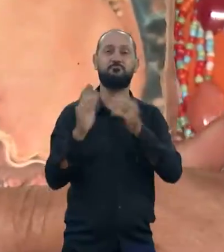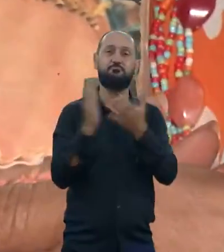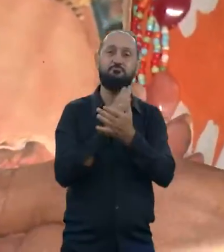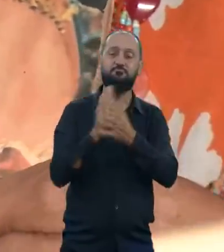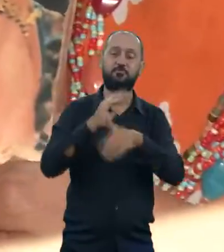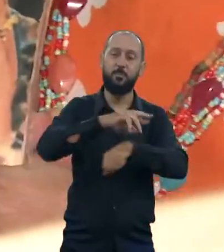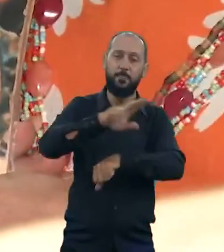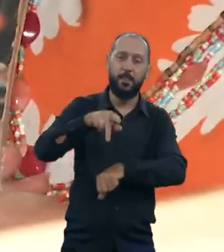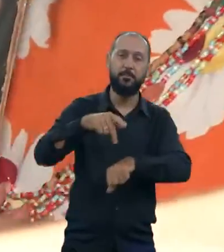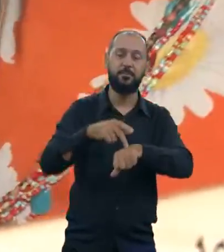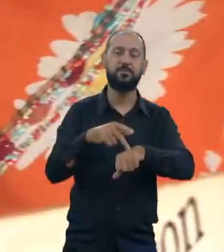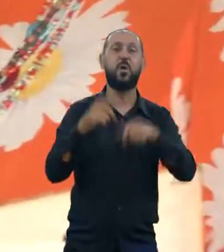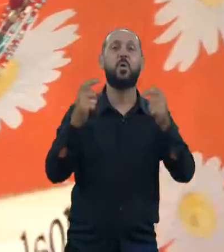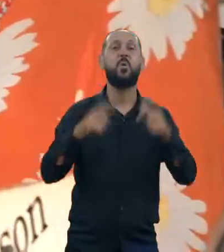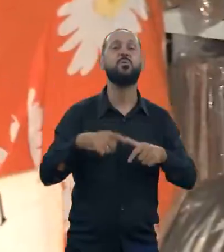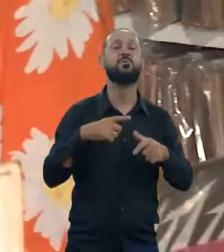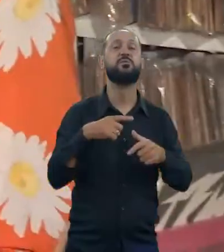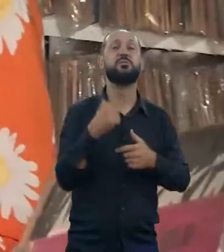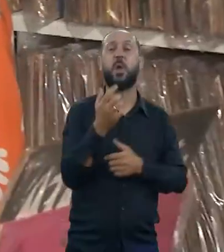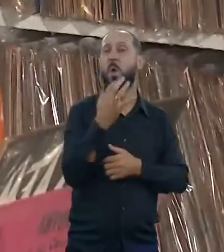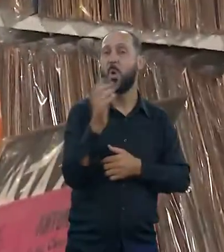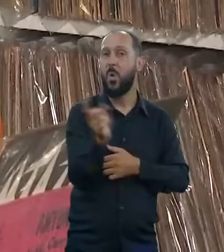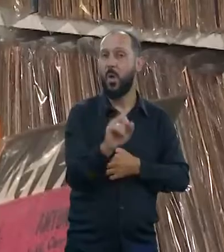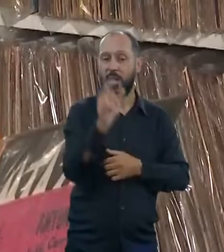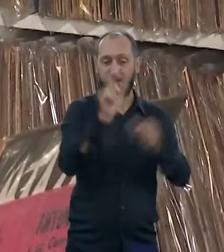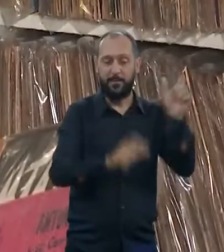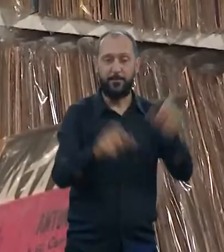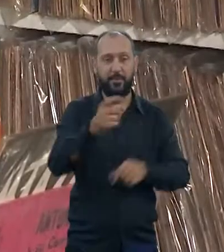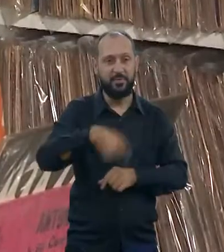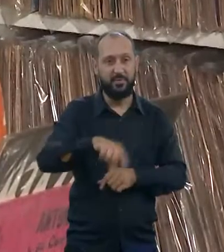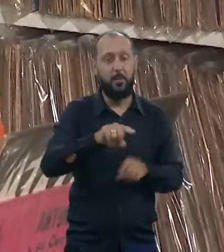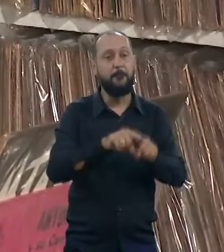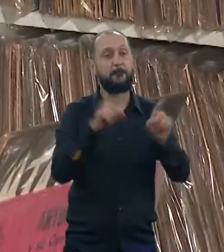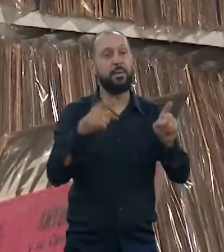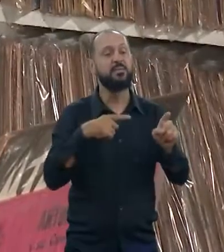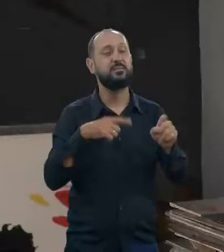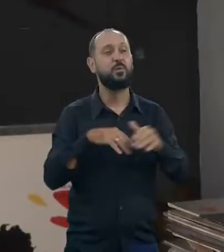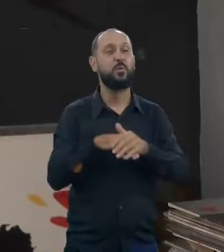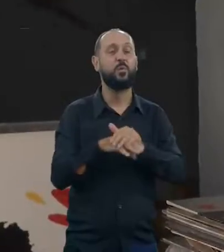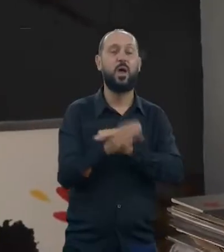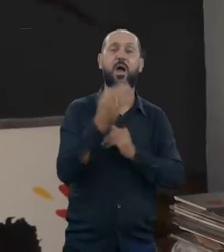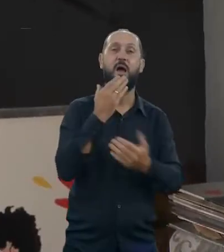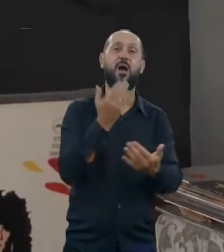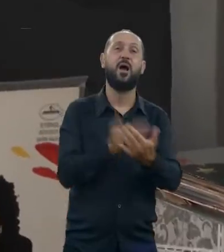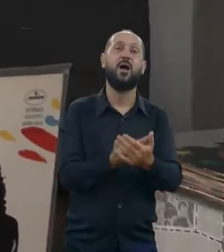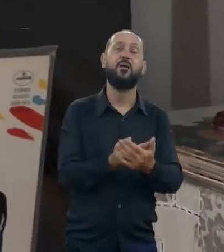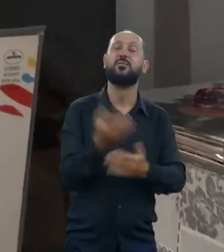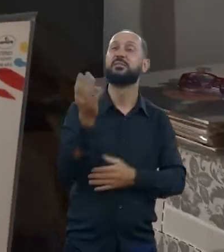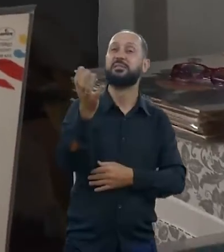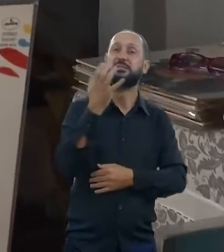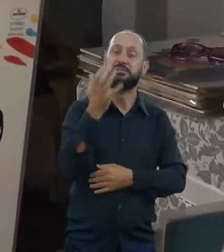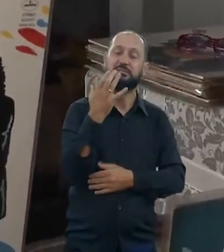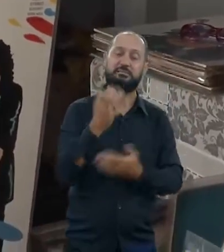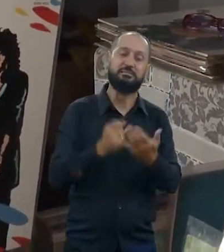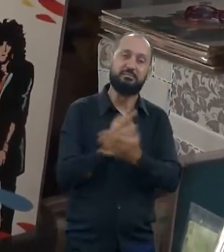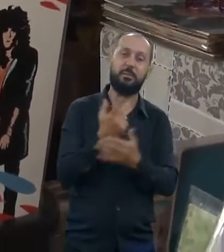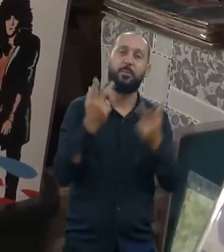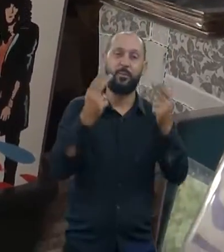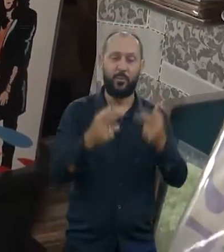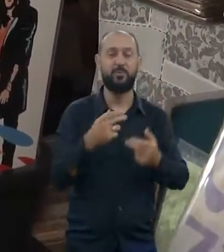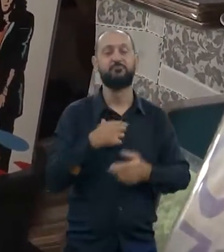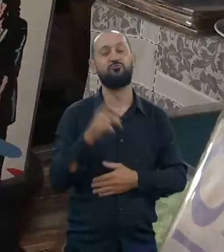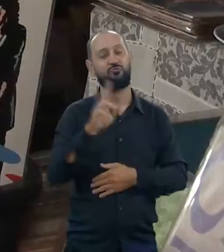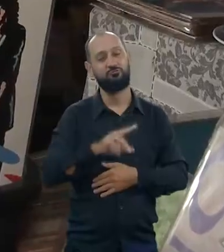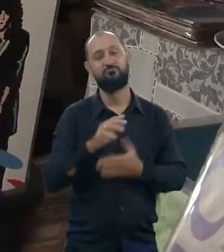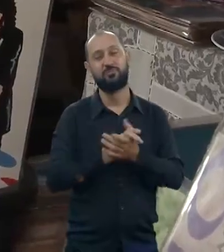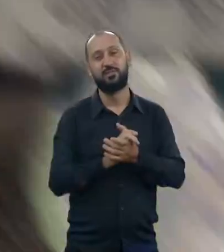histórias, te leva para outros países onde você não conhece a pessoa, mas você passa a admirar e você quer